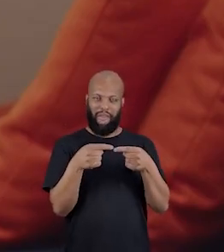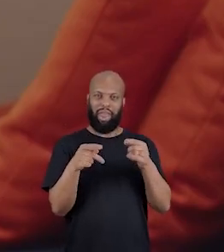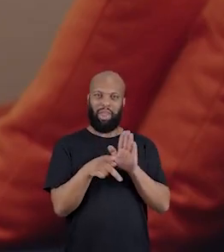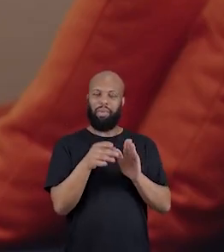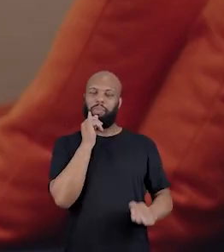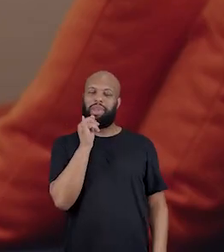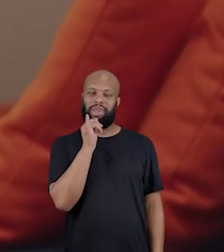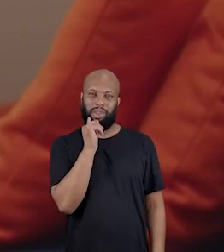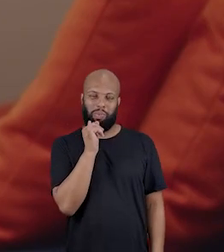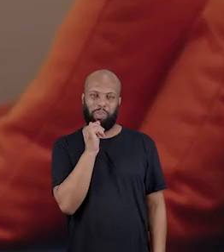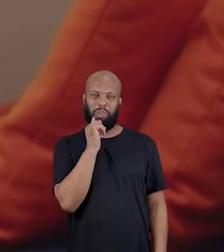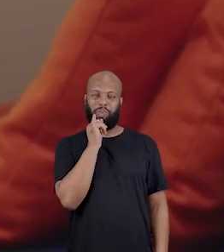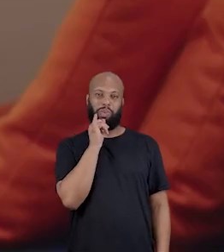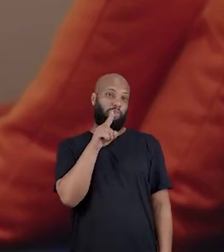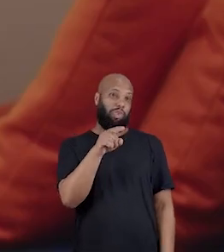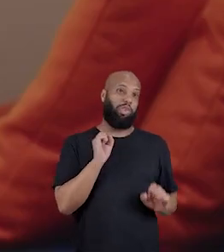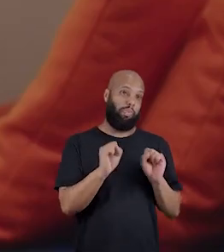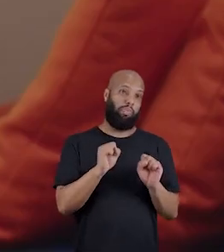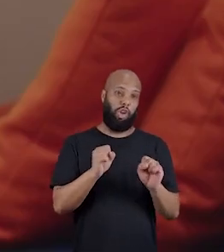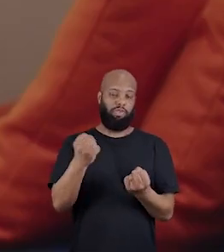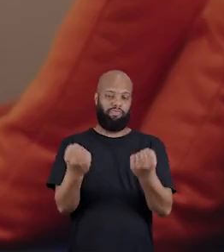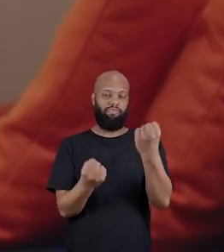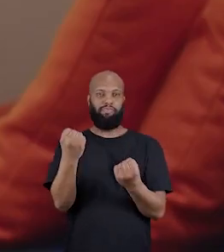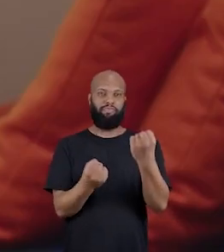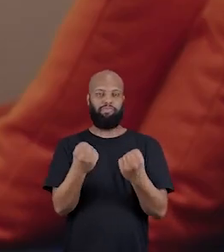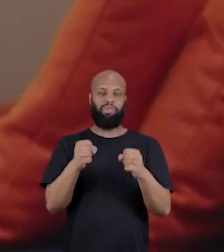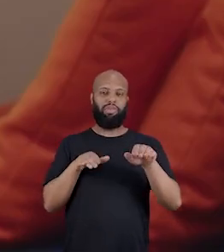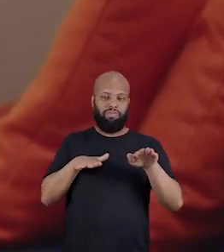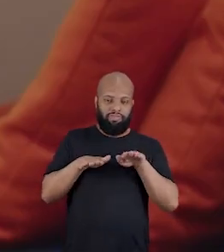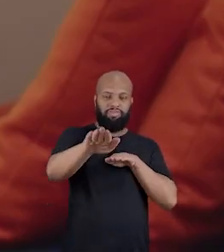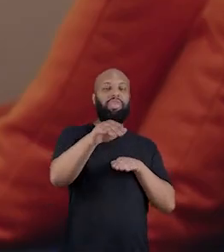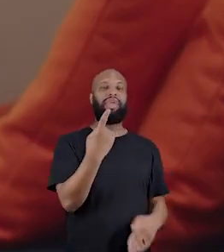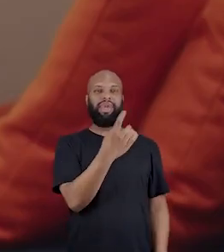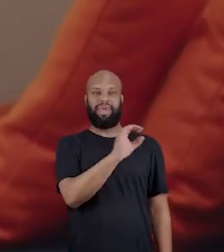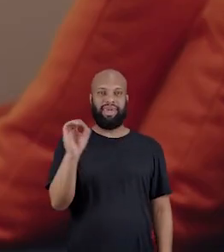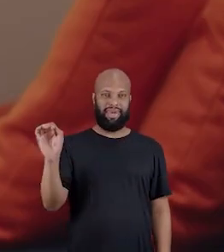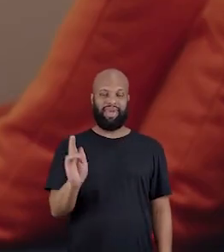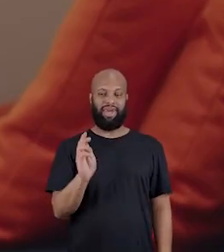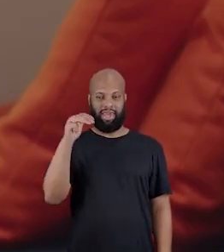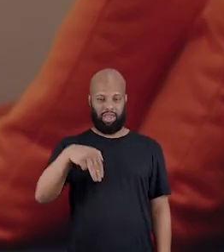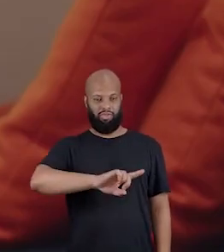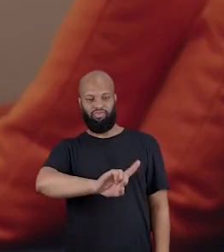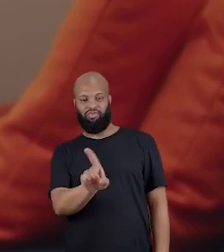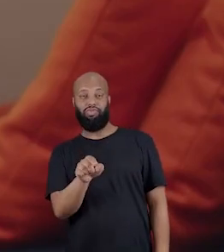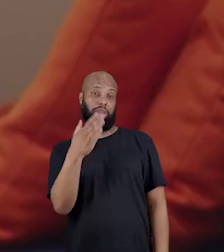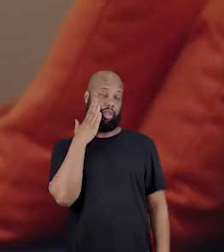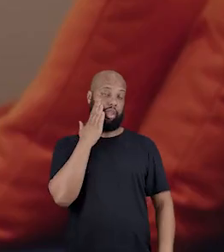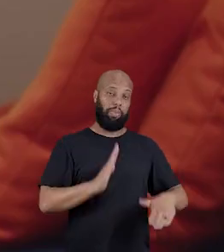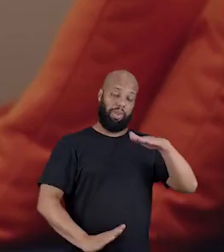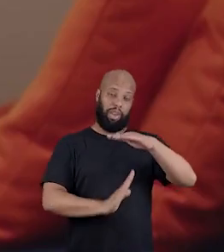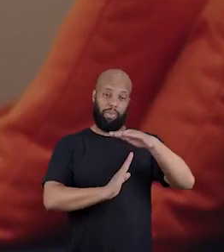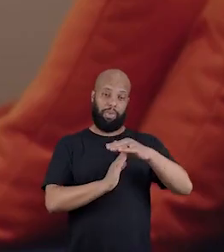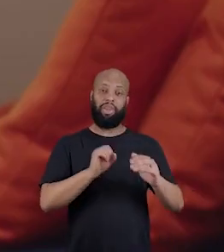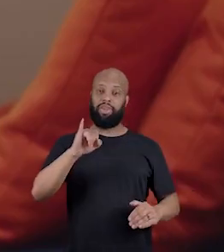né? Então, assim, puxa, você pode estar a 100 km por hora na reta, dentro do limite de velocidade, que você sabe qual é o limite que